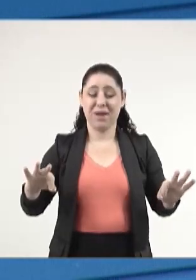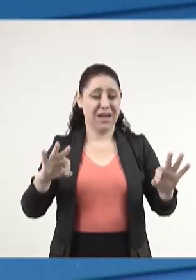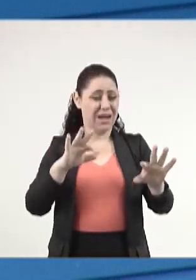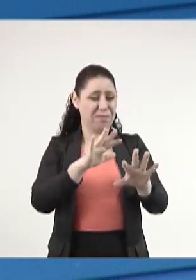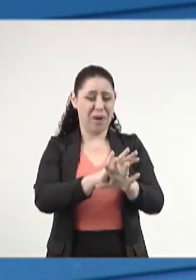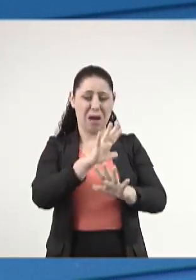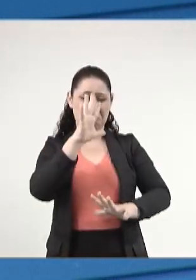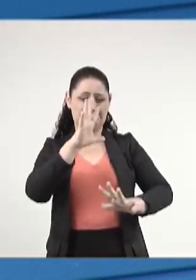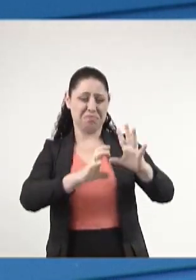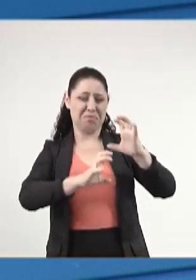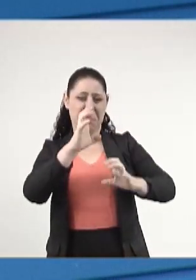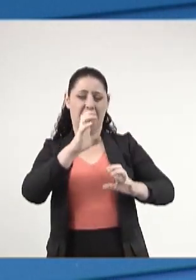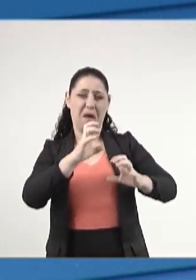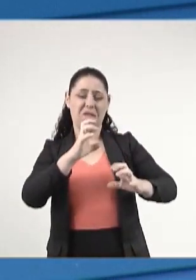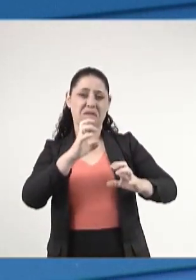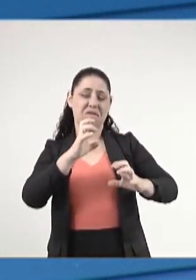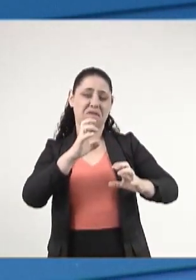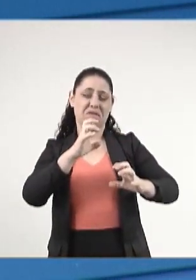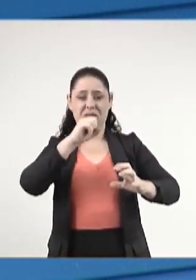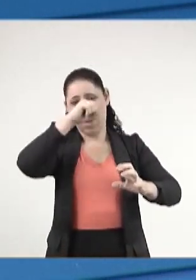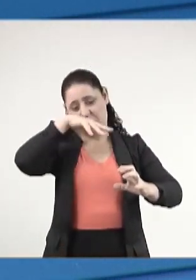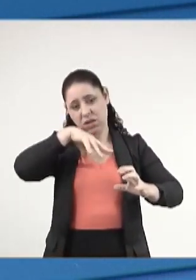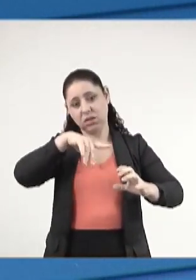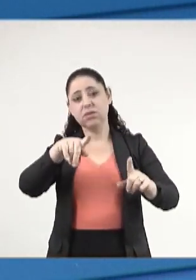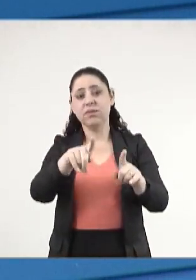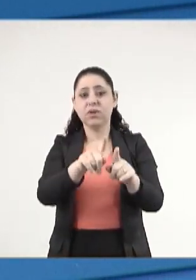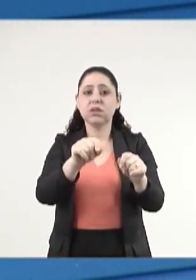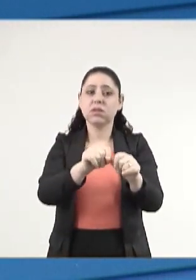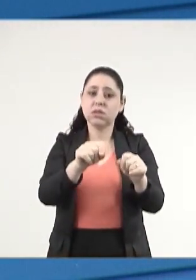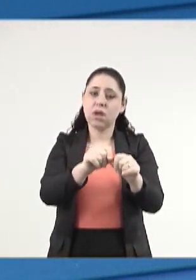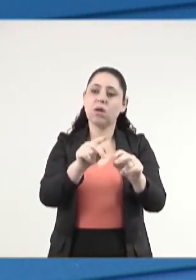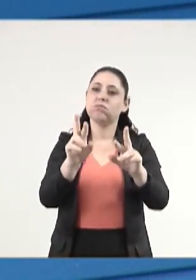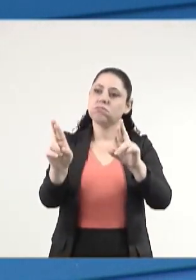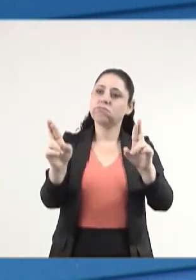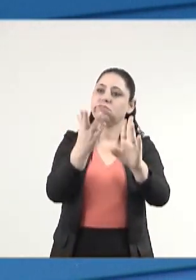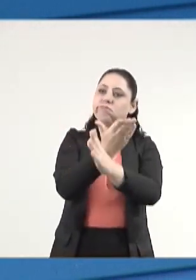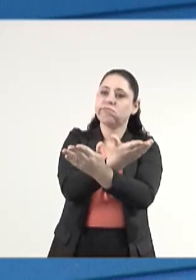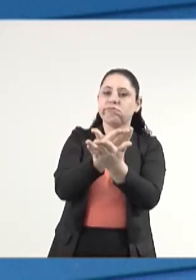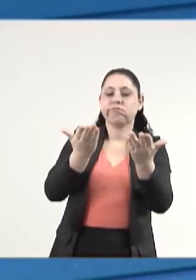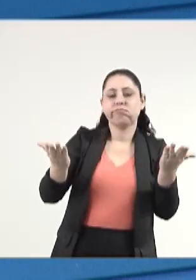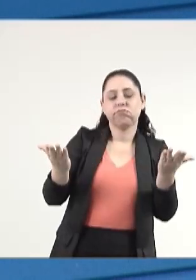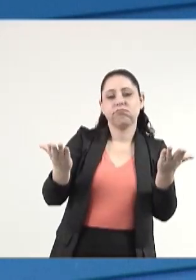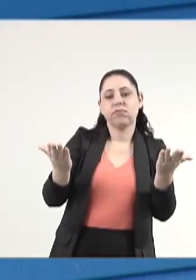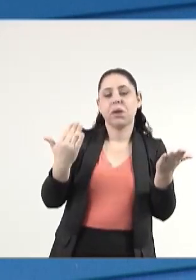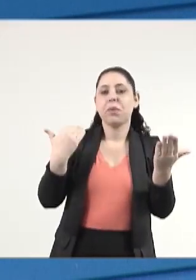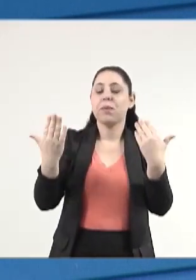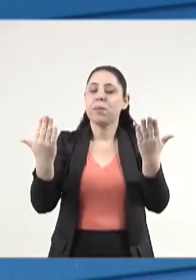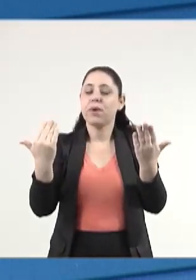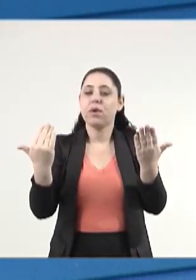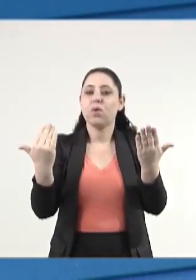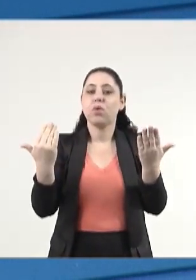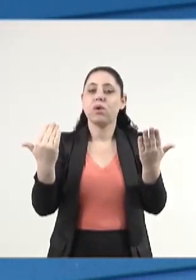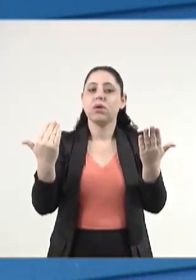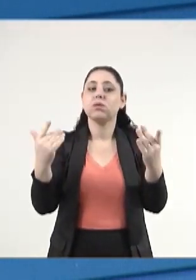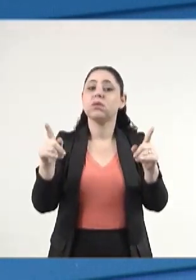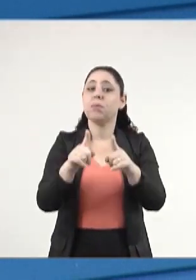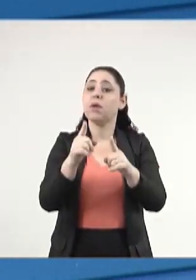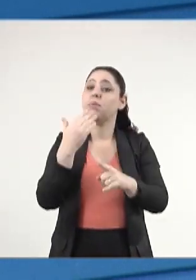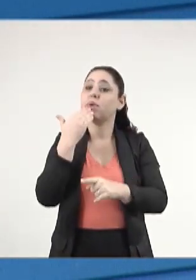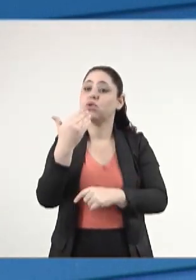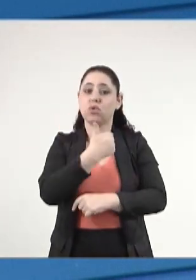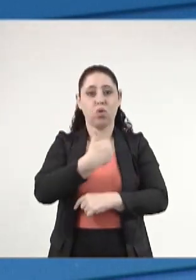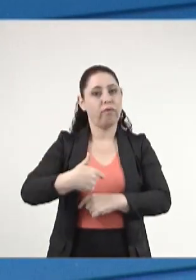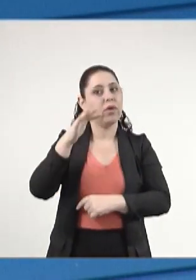cessar, né, essa violência e agir de forma negociada, com diálogo e solicitando a intervenção